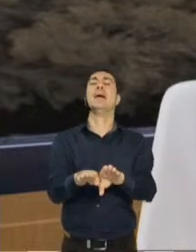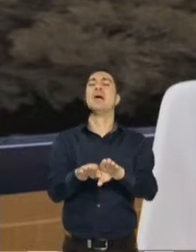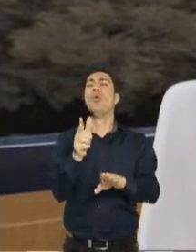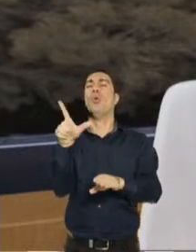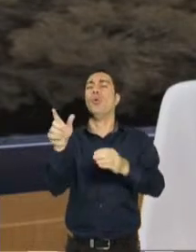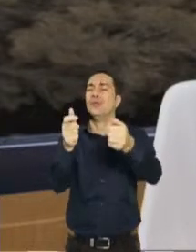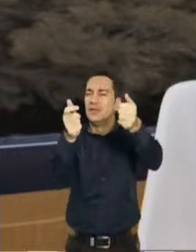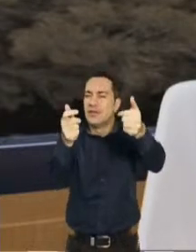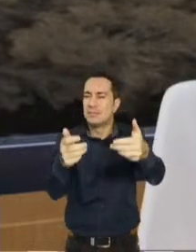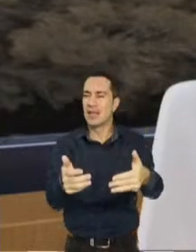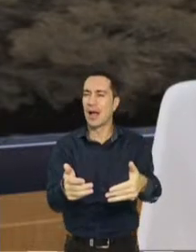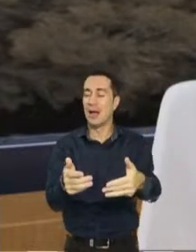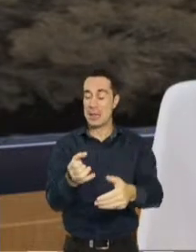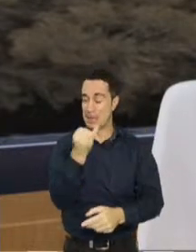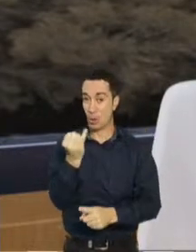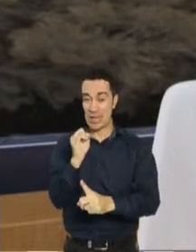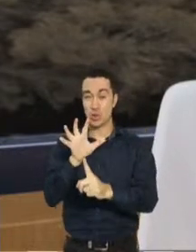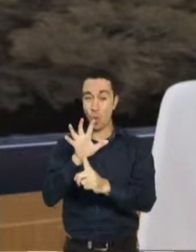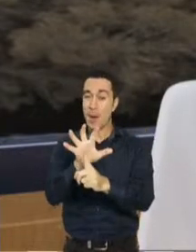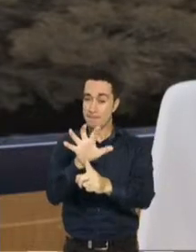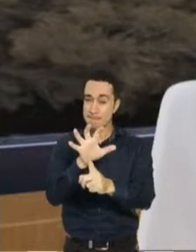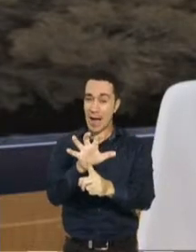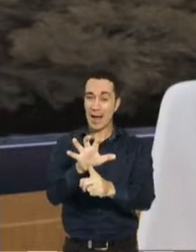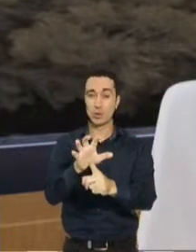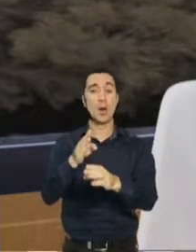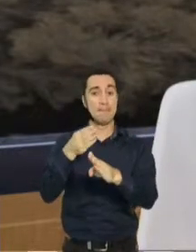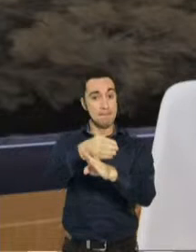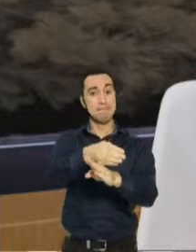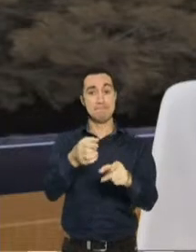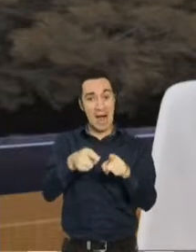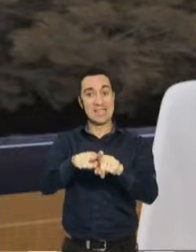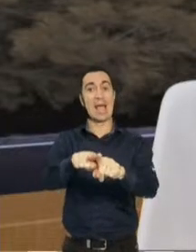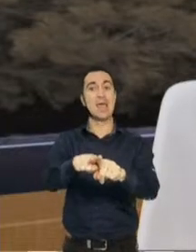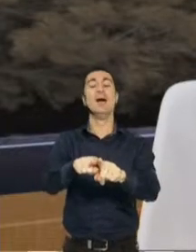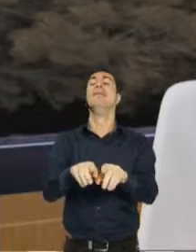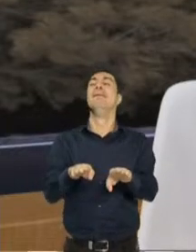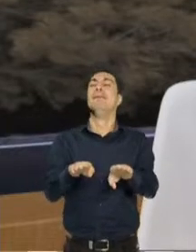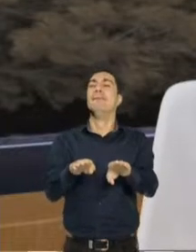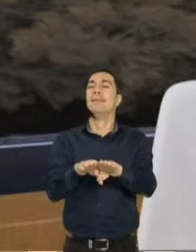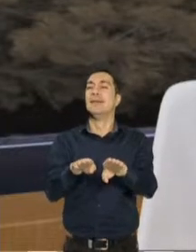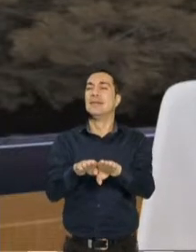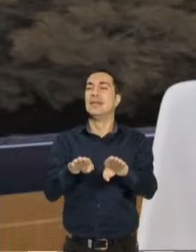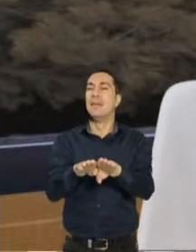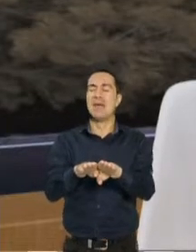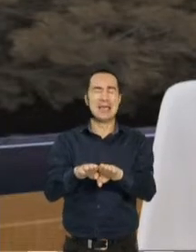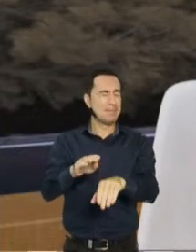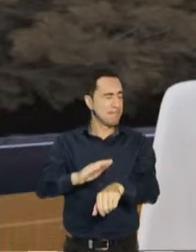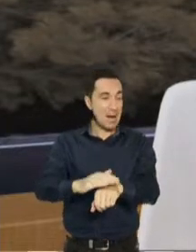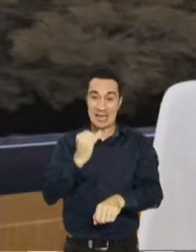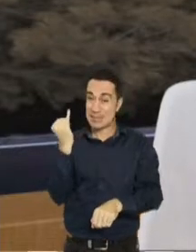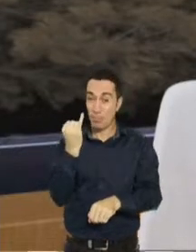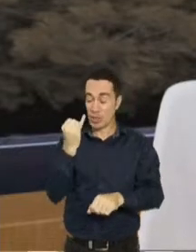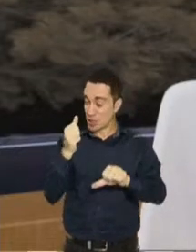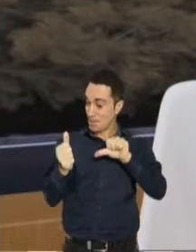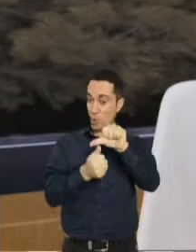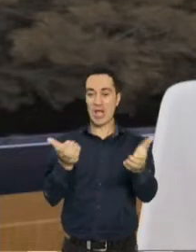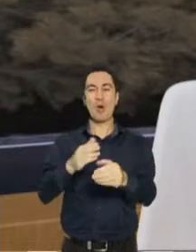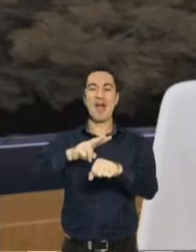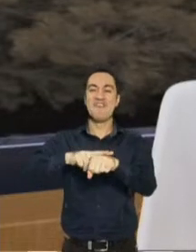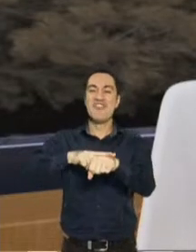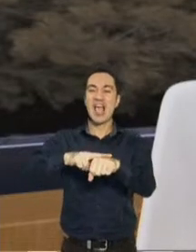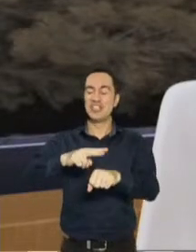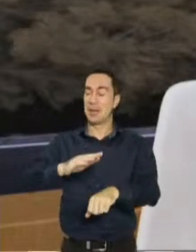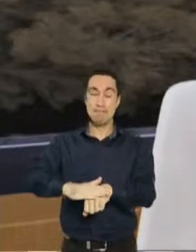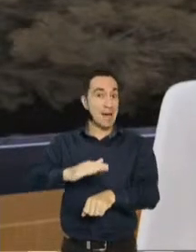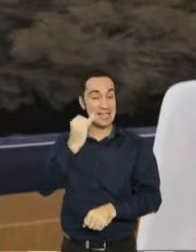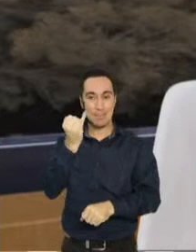aqui sobre o poder do impacto das parcerias e, quem sabe, uma chance de uma retomada verde. Por